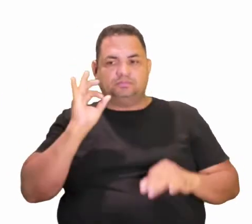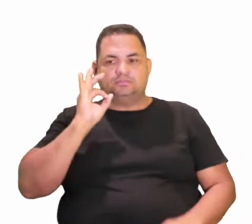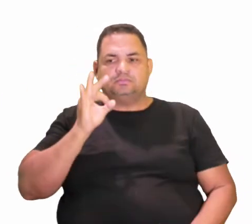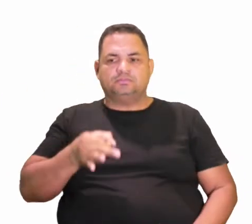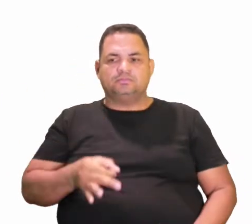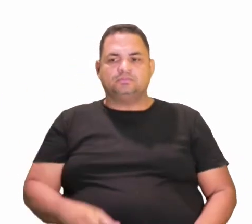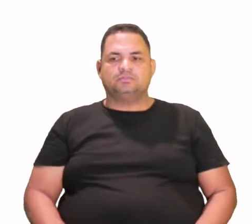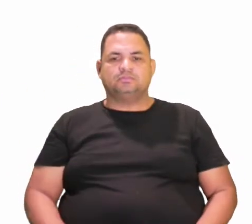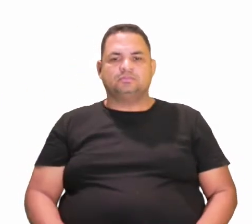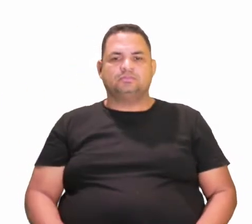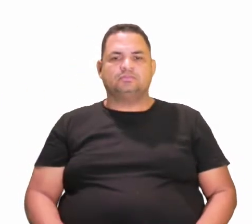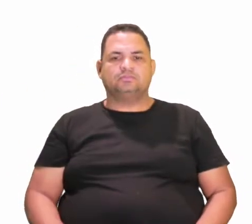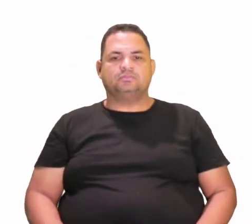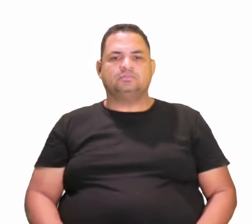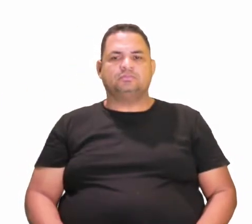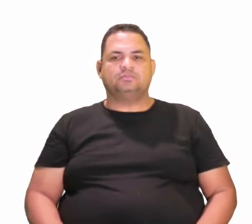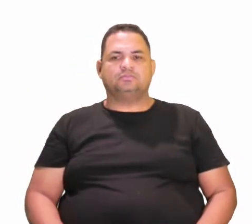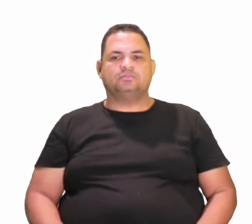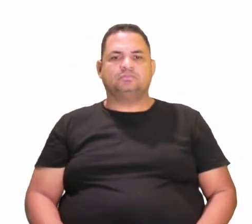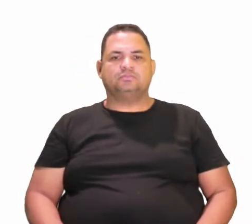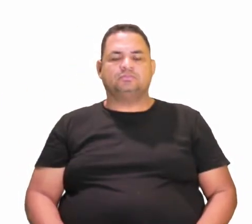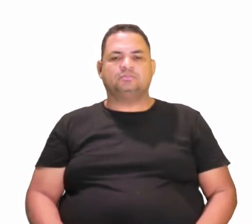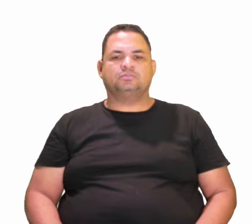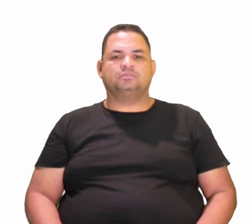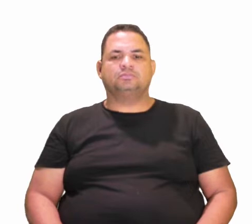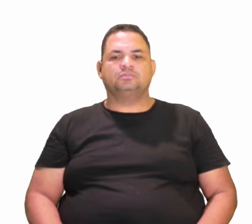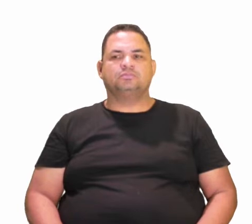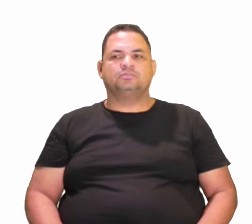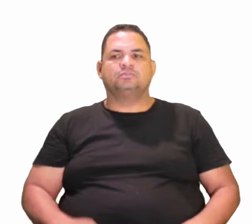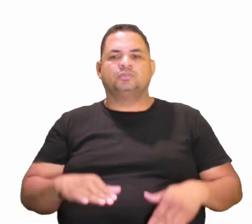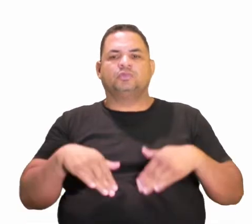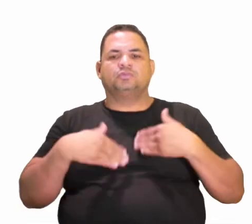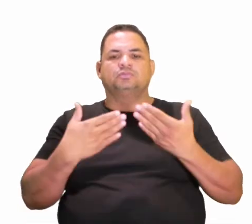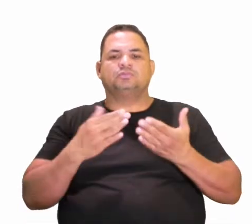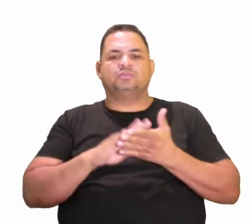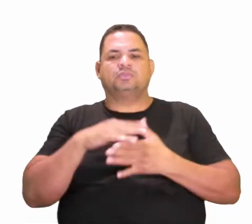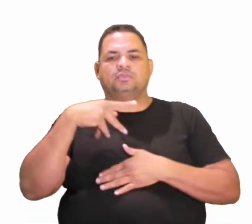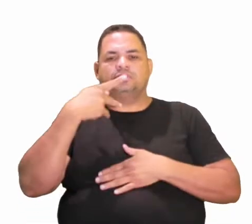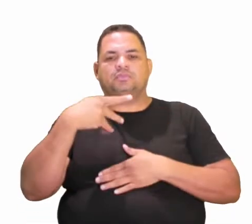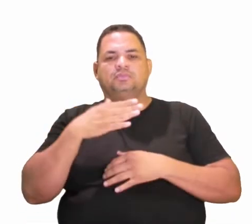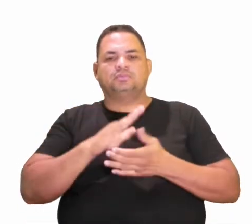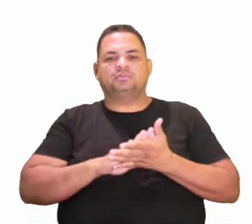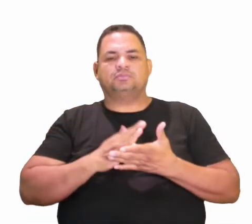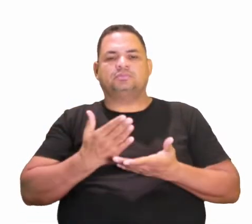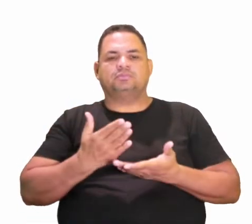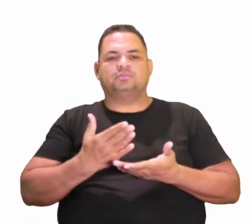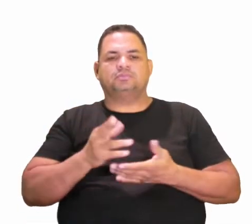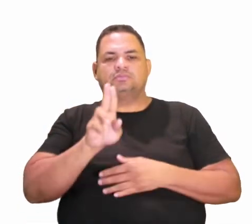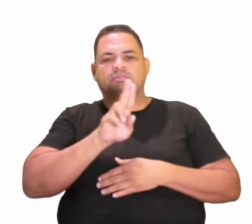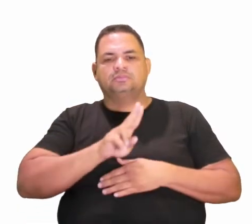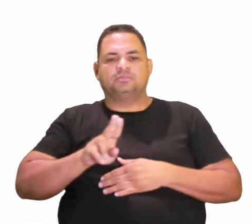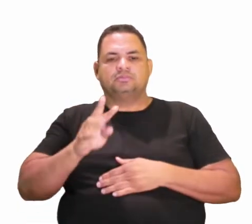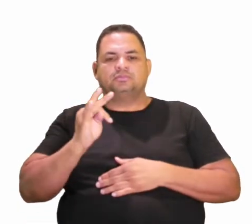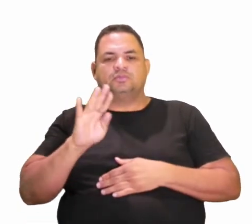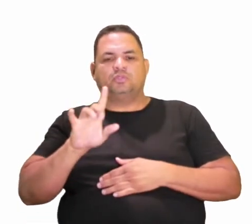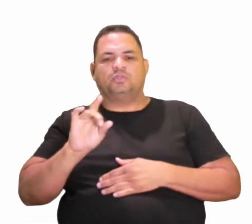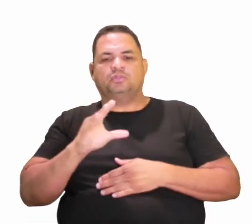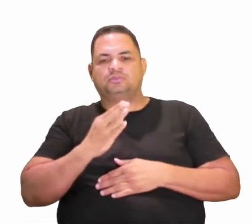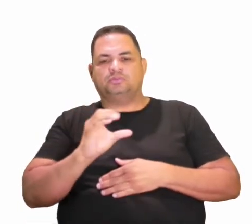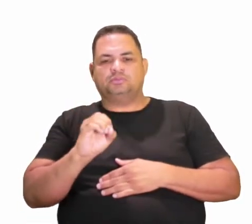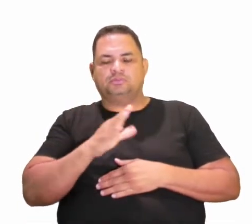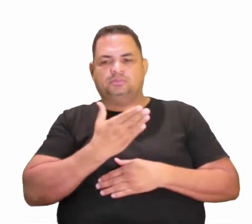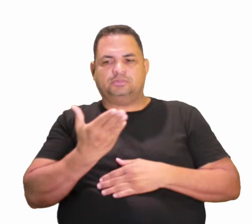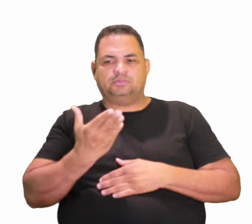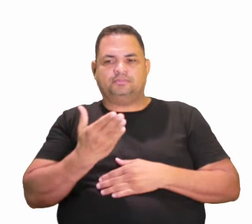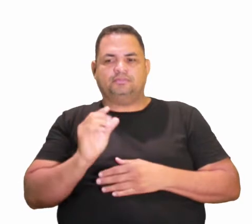certo? Já quando você vai falar de mais de uma coisa ou mais de uma pessoa, você vai optar por usar o those.